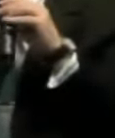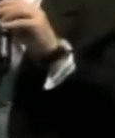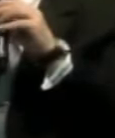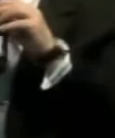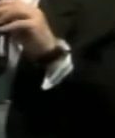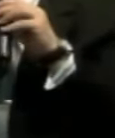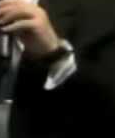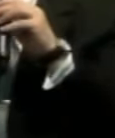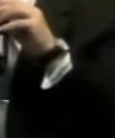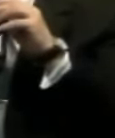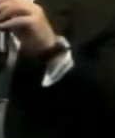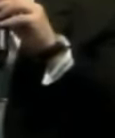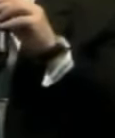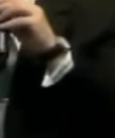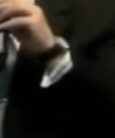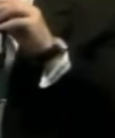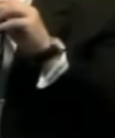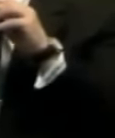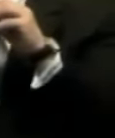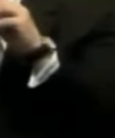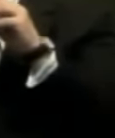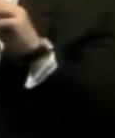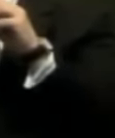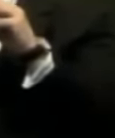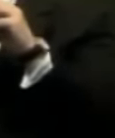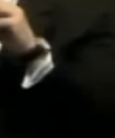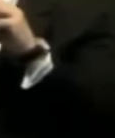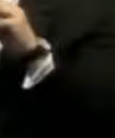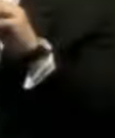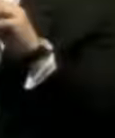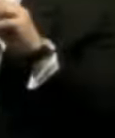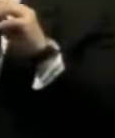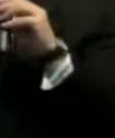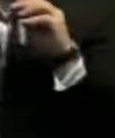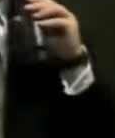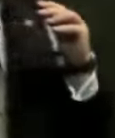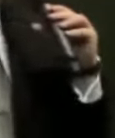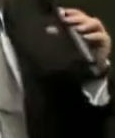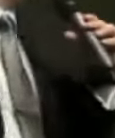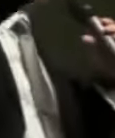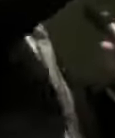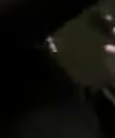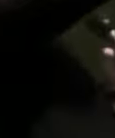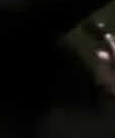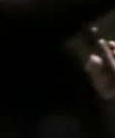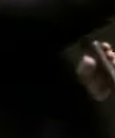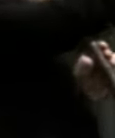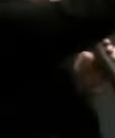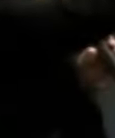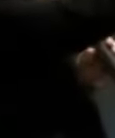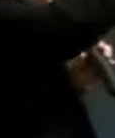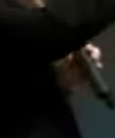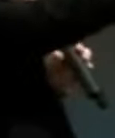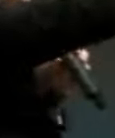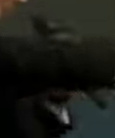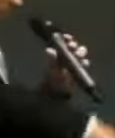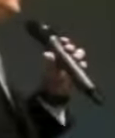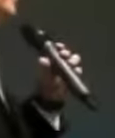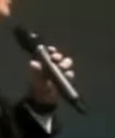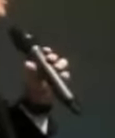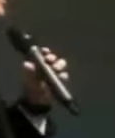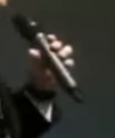abençoada vamos orar por isso? posso orar por essas questões? e aquilo mais que o Espírito falou com você deixa ele